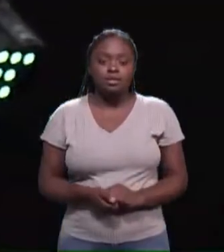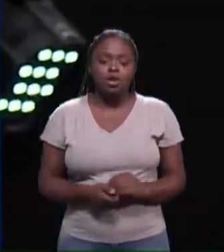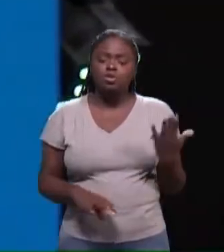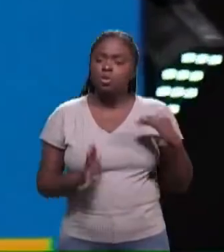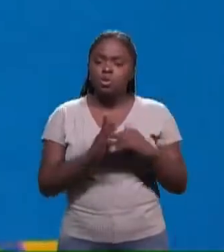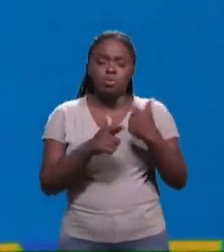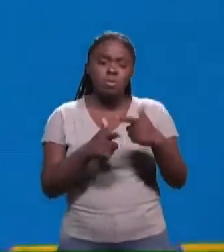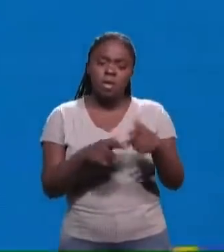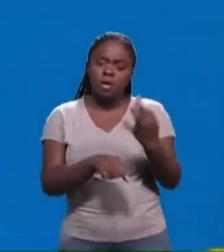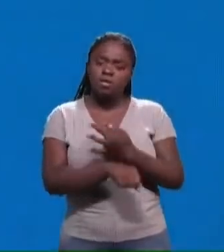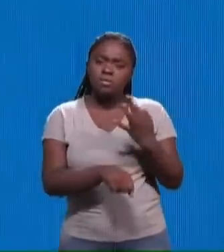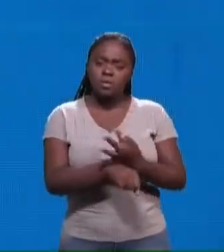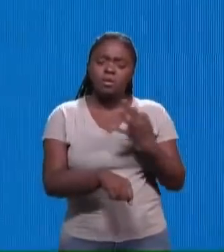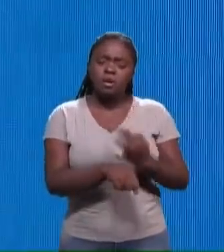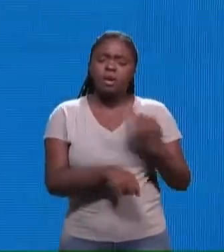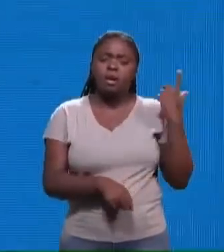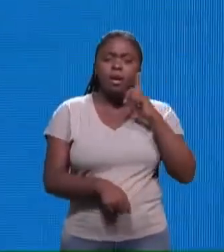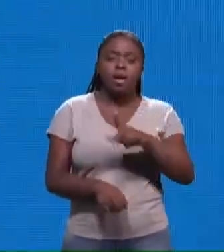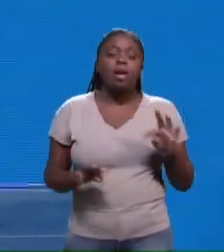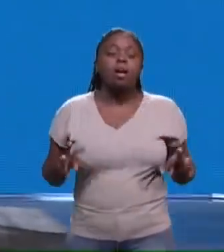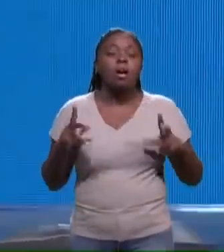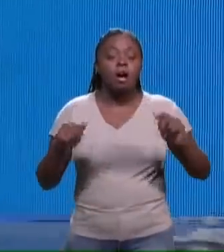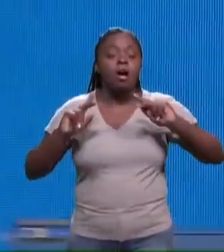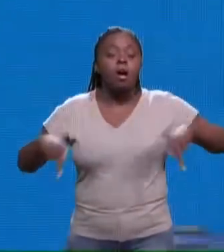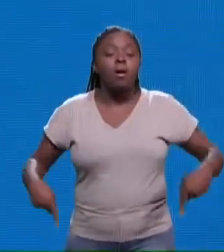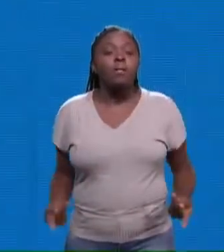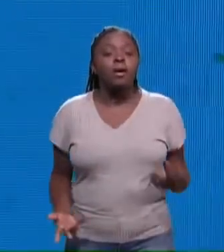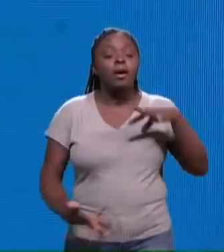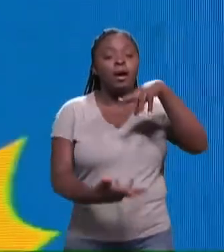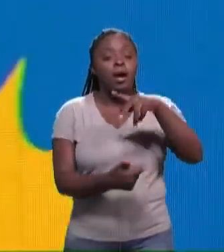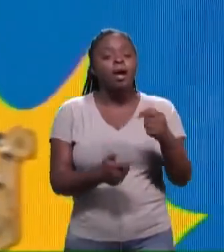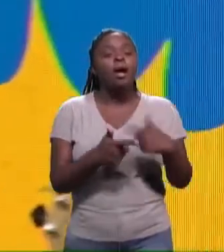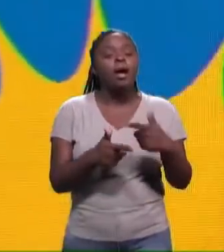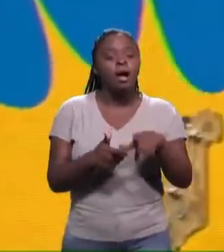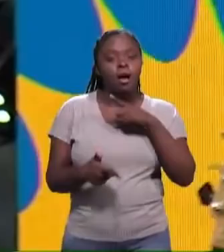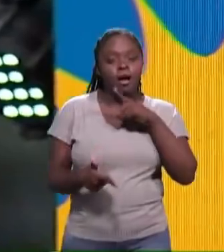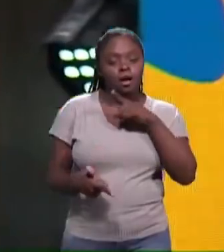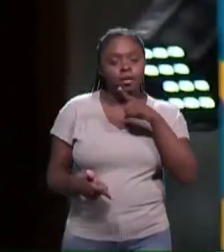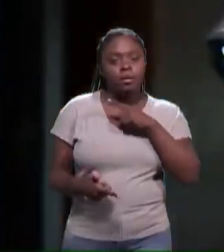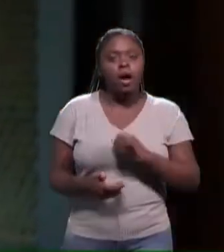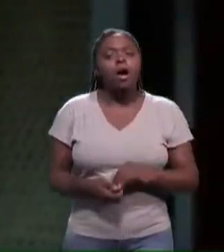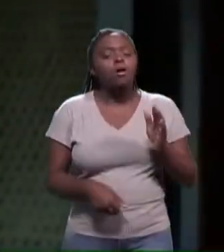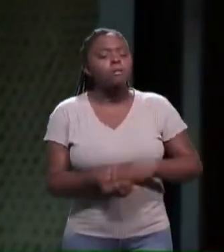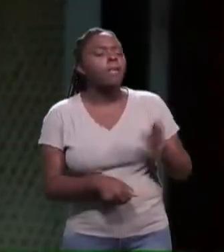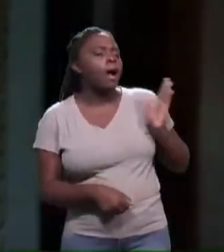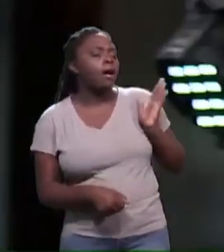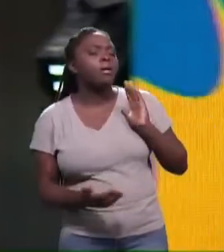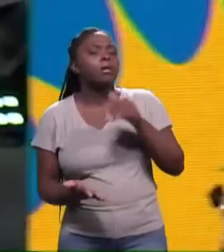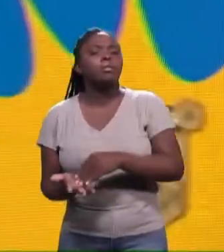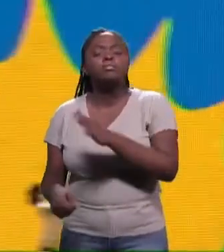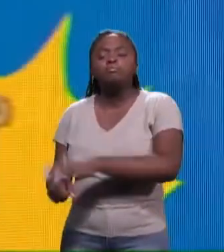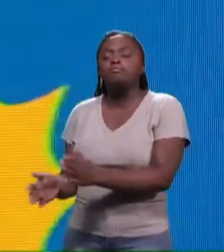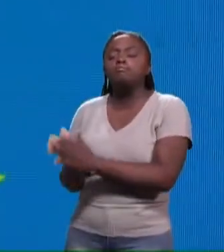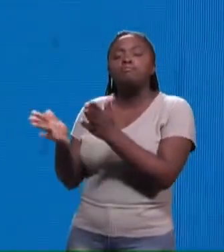Suportar os problemas. Gente, todo ser humano da terra tem problemas. Do Elon Musk, mais rico do mundo, até o mais pobre,